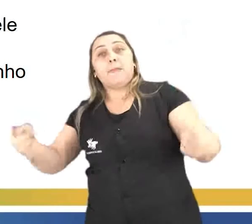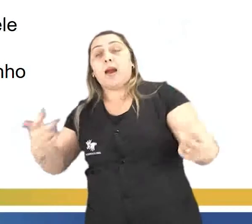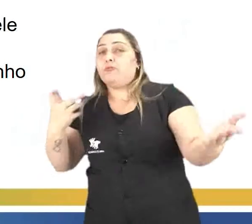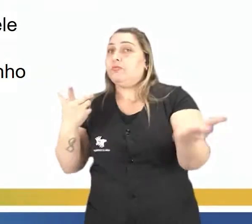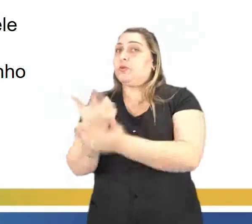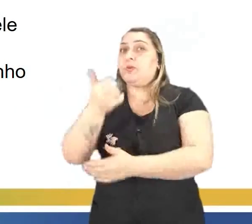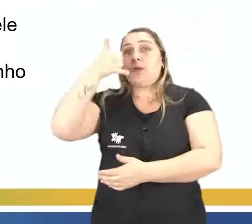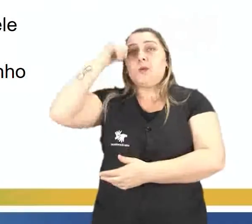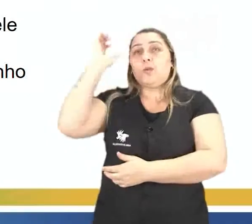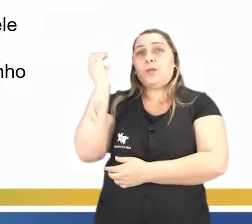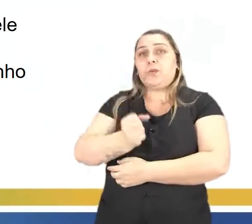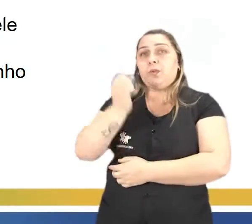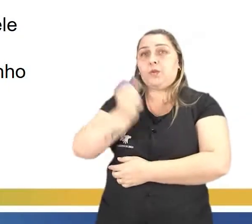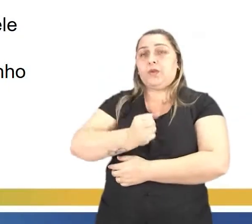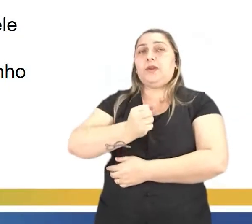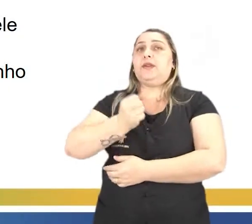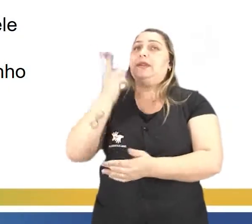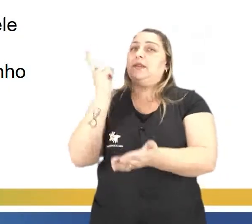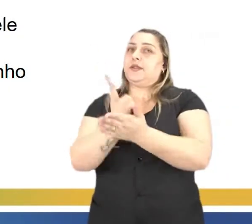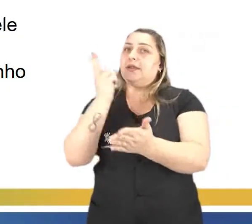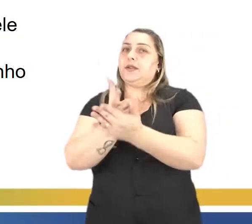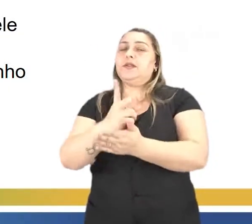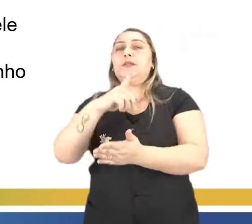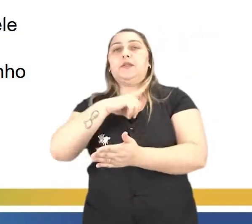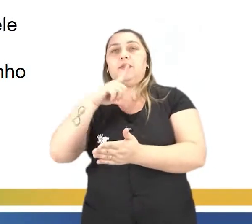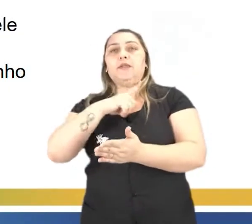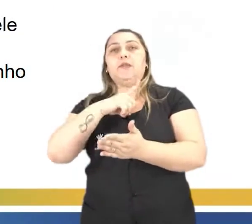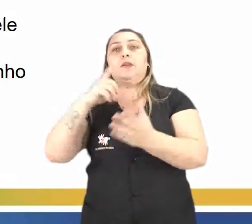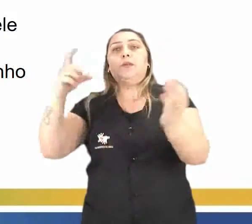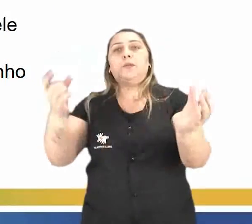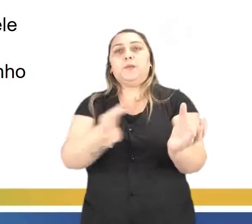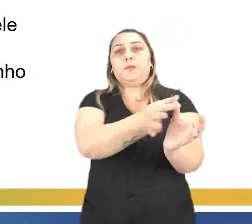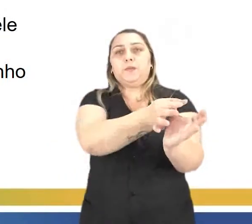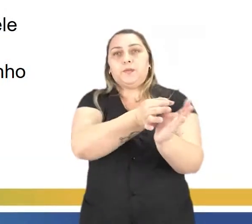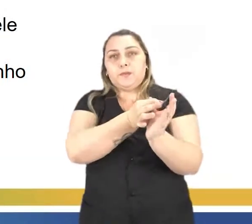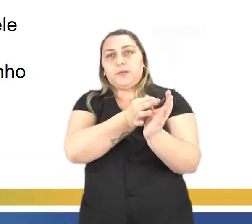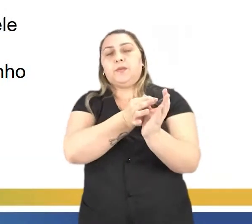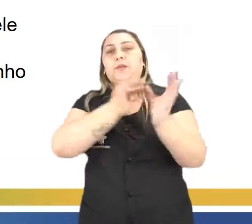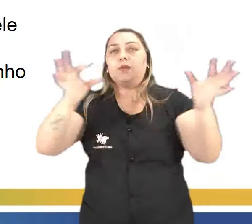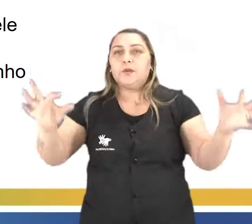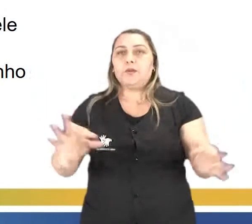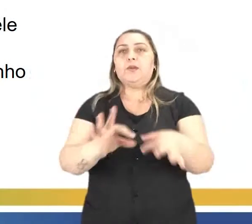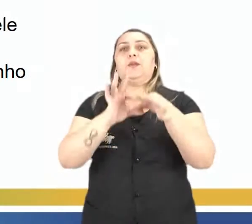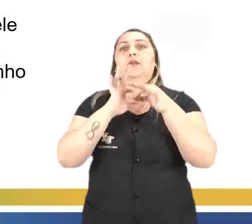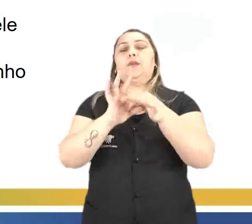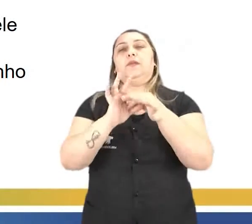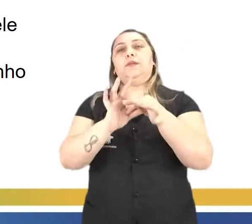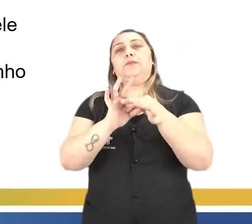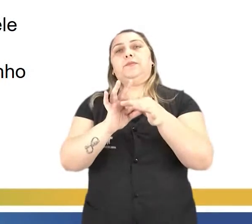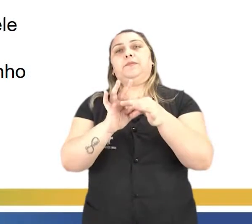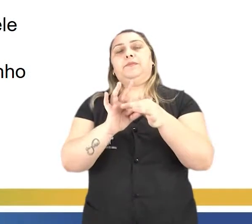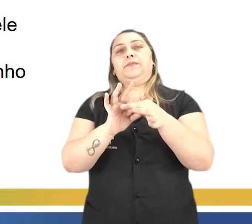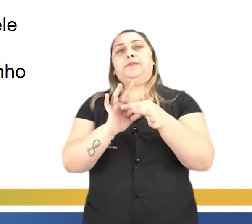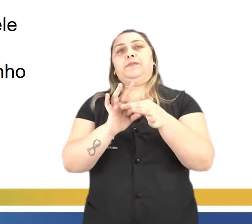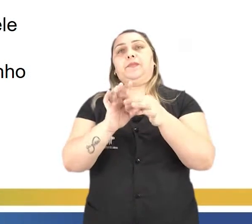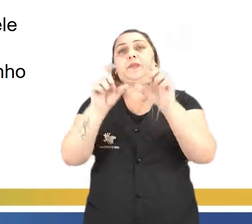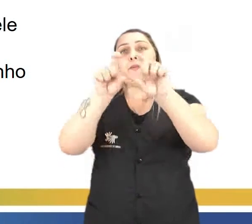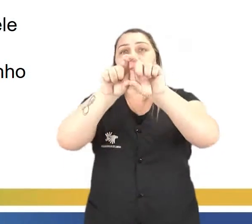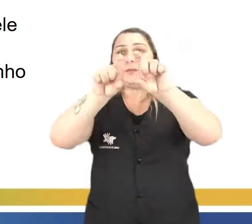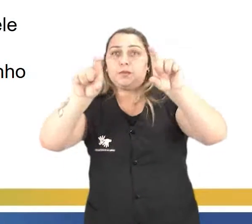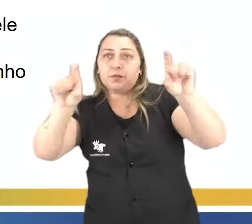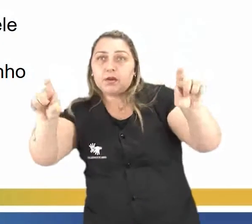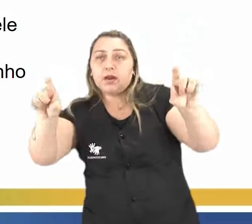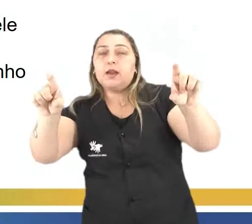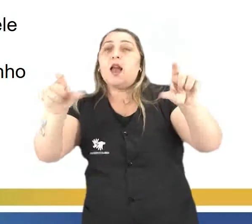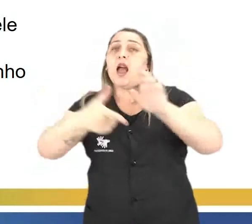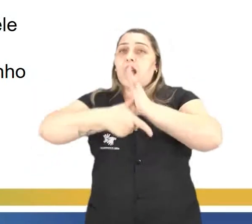comprou leite. Então, toda vez que vier uma conjunção que ligue essas orações,